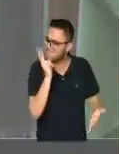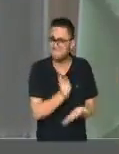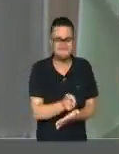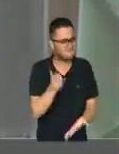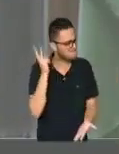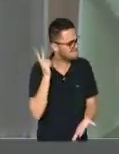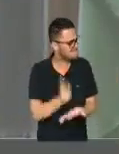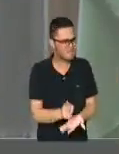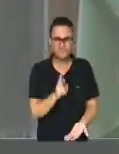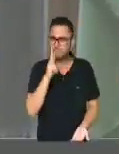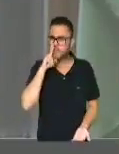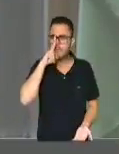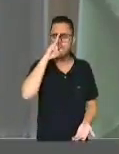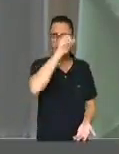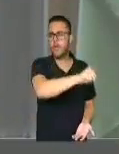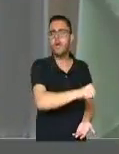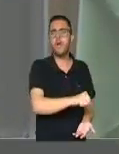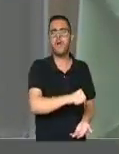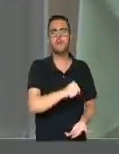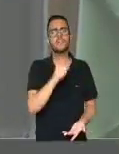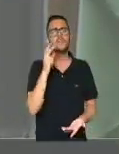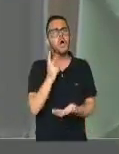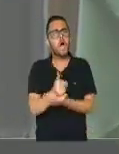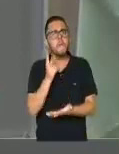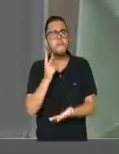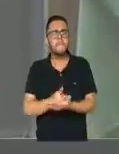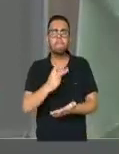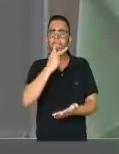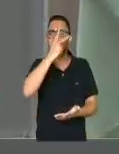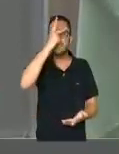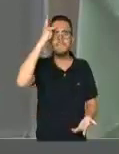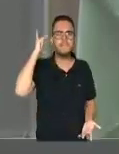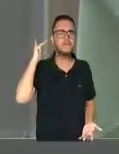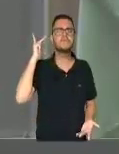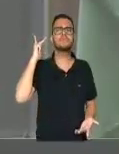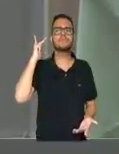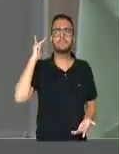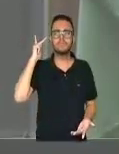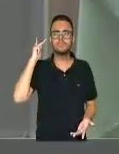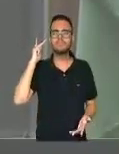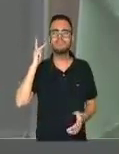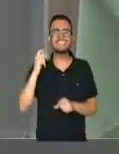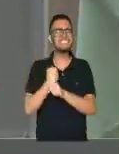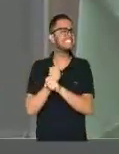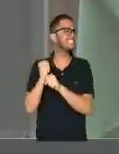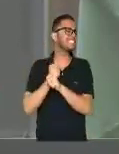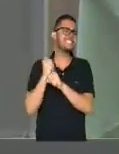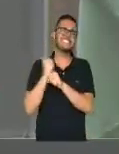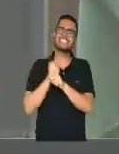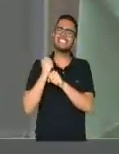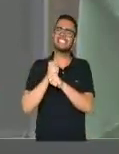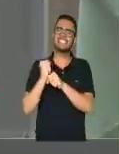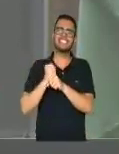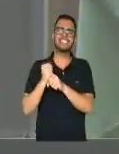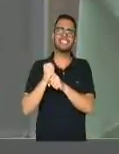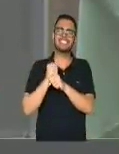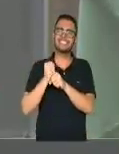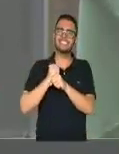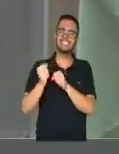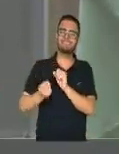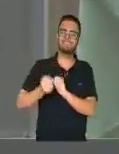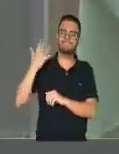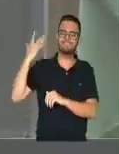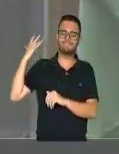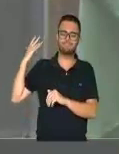vapor, com os mesmos operadores de anos. E quando